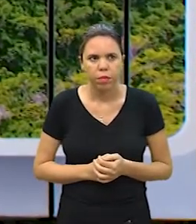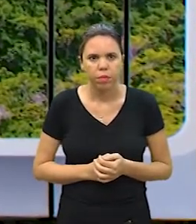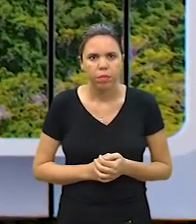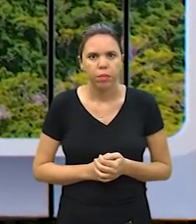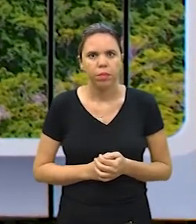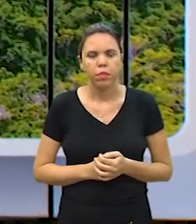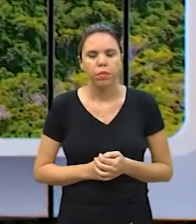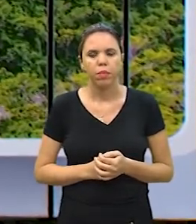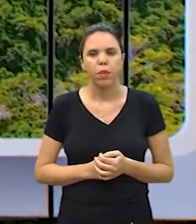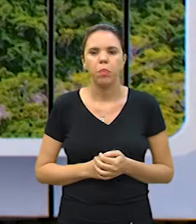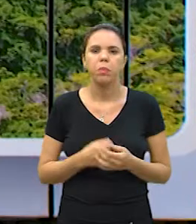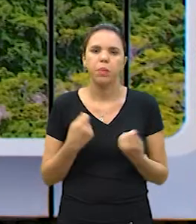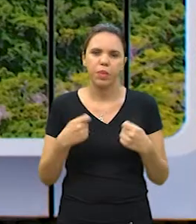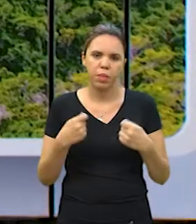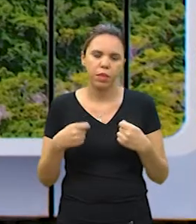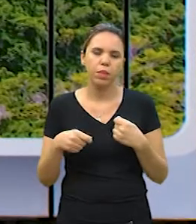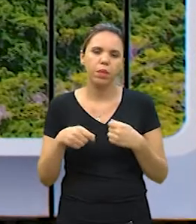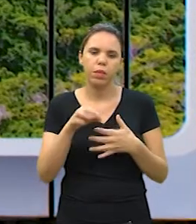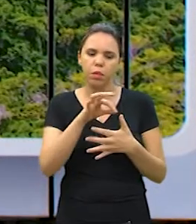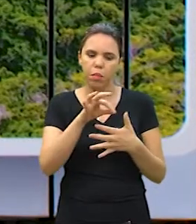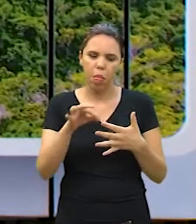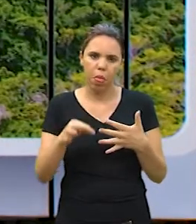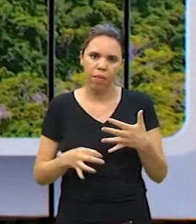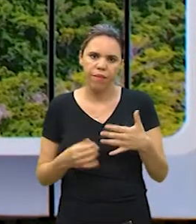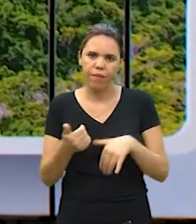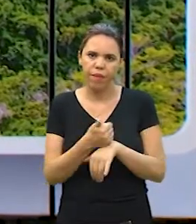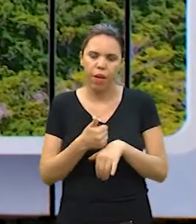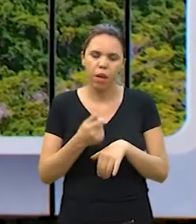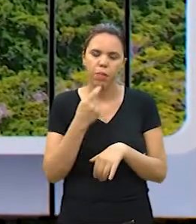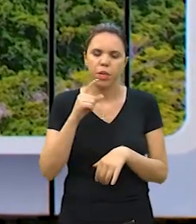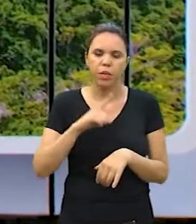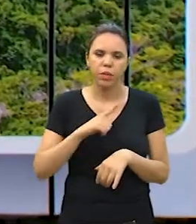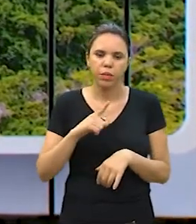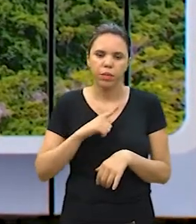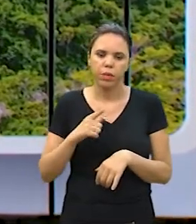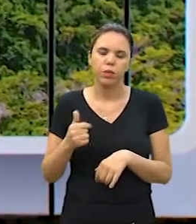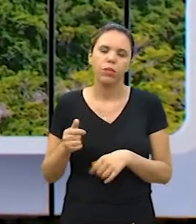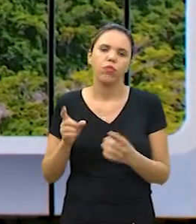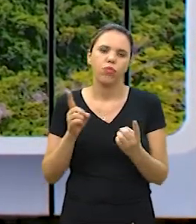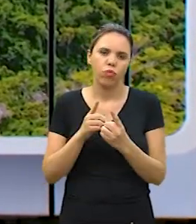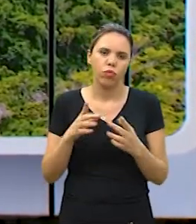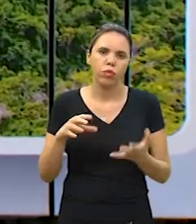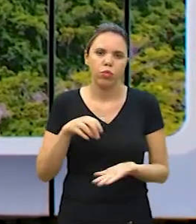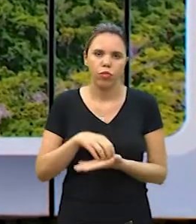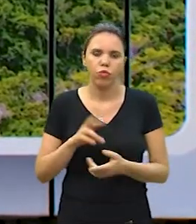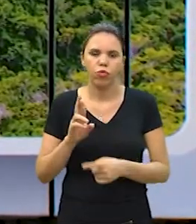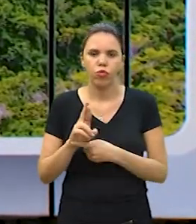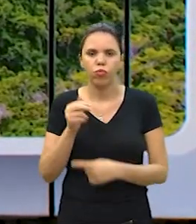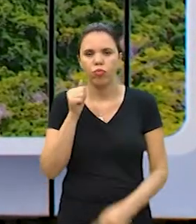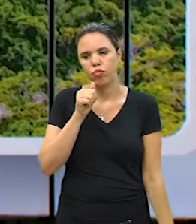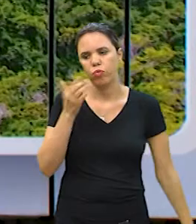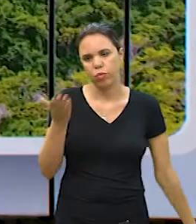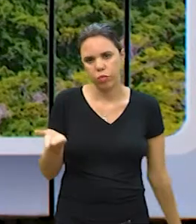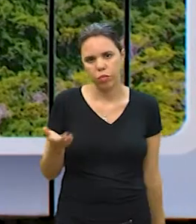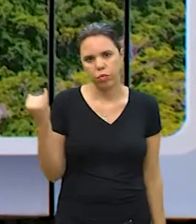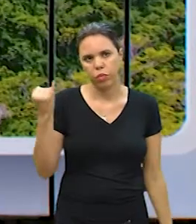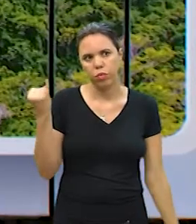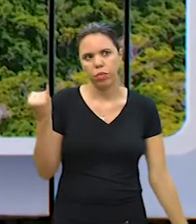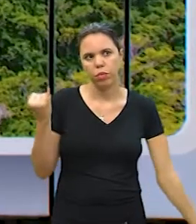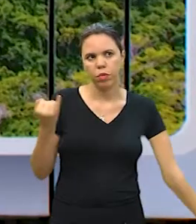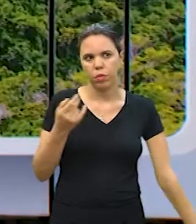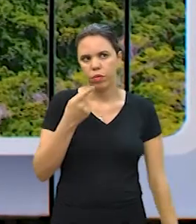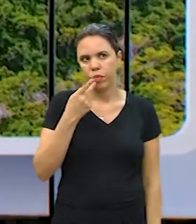a abordagem precisa ser múltipla, né? Então, por exemplo, Campinas a gente tem um centro de referência da mulher, que é